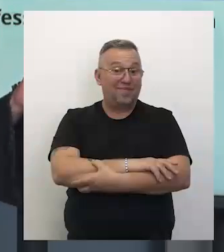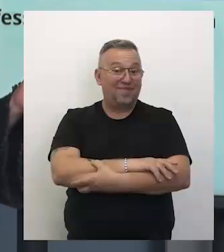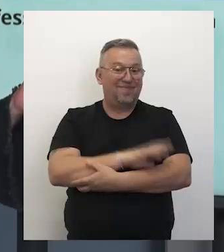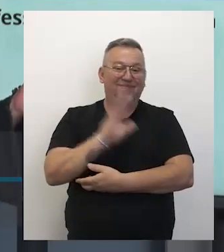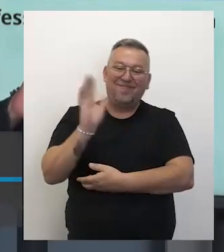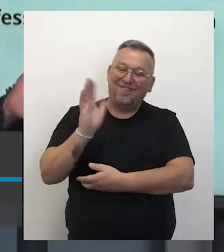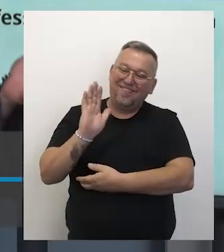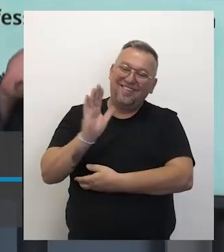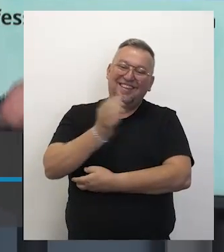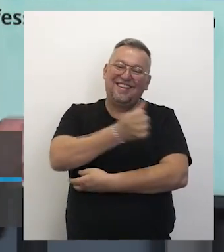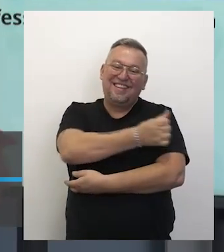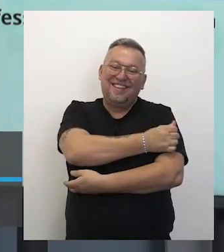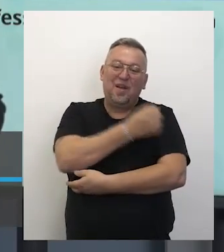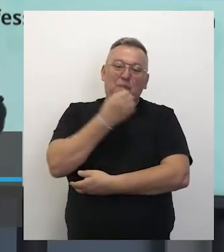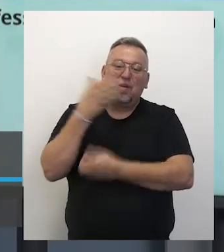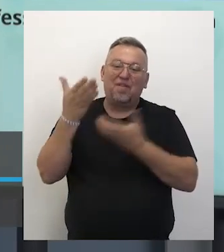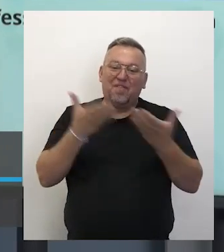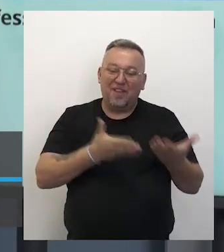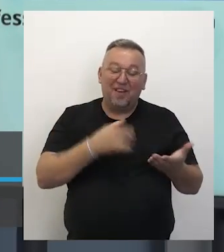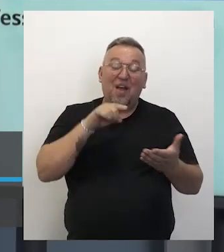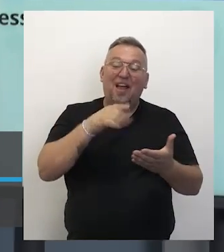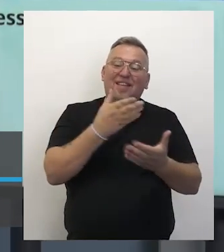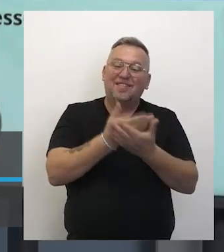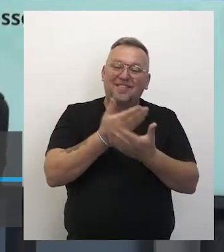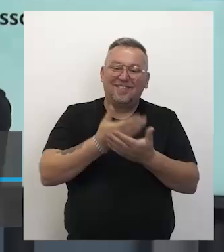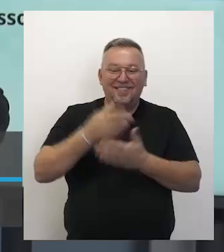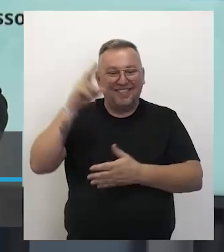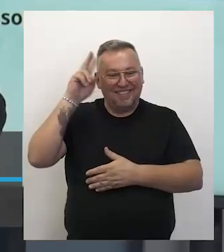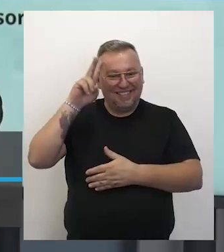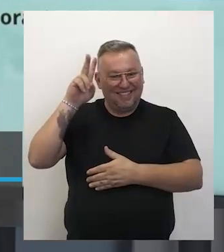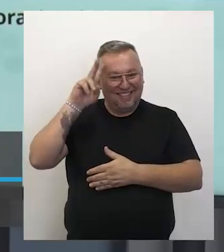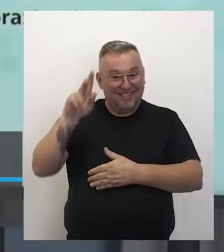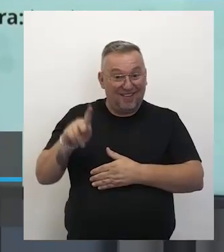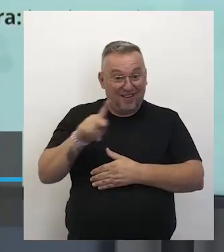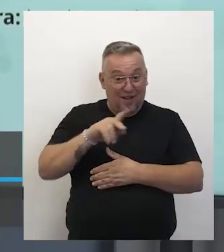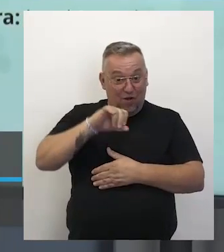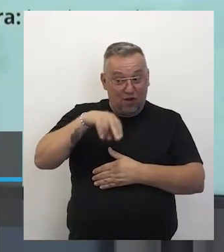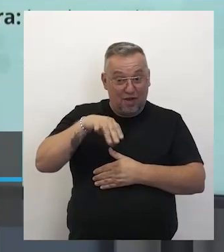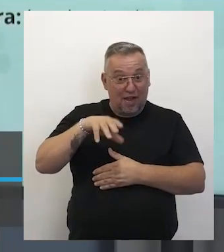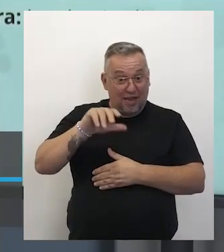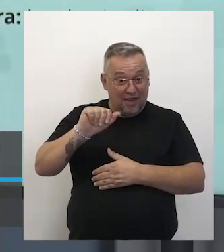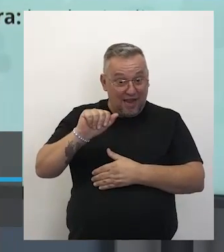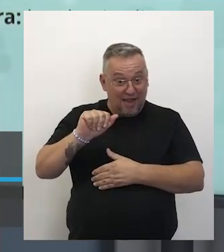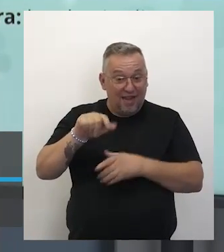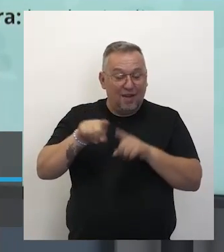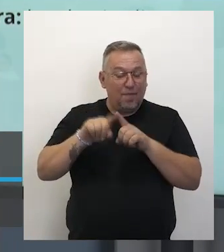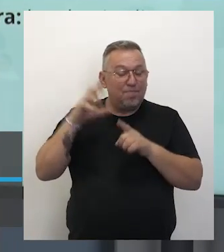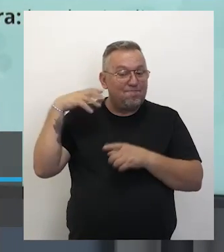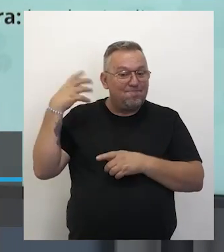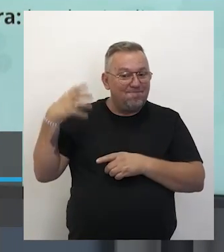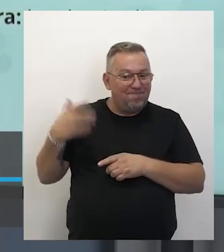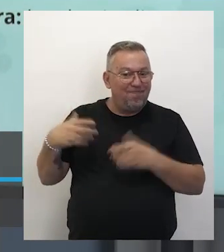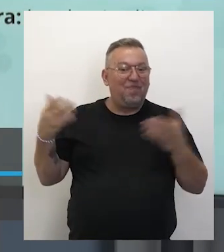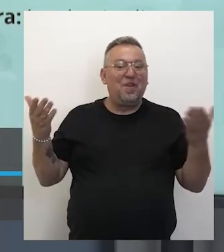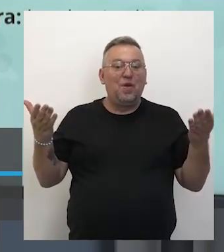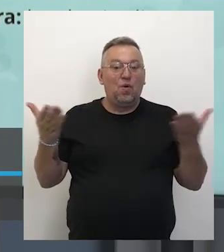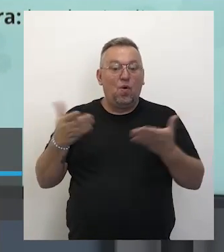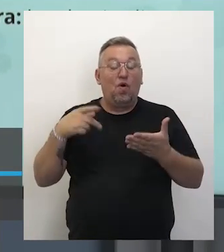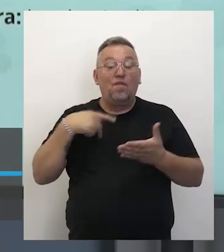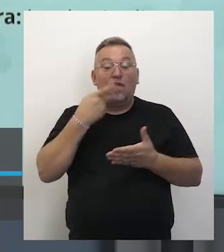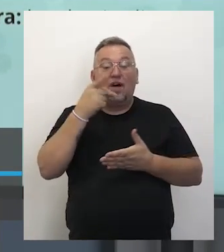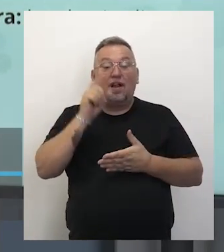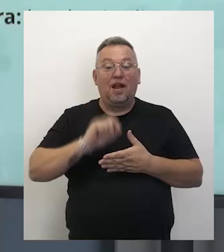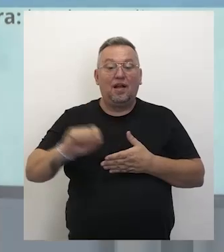Olá, sextuanos, sejam bem-vindos a essa aula de História. Eu sou a professora Janaína Jardim e hoje nós vamos falar sobre